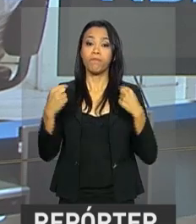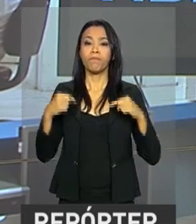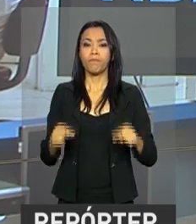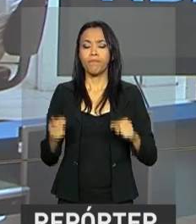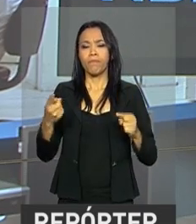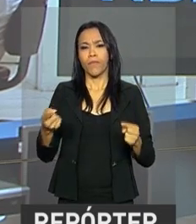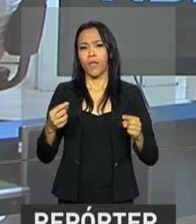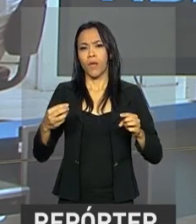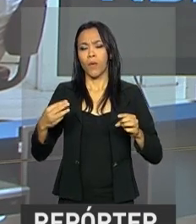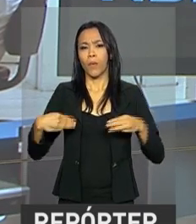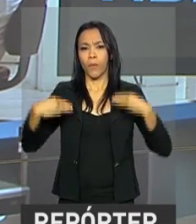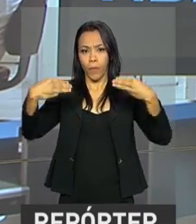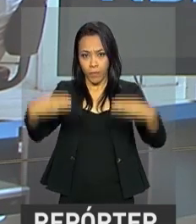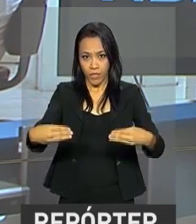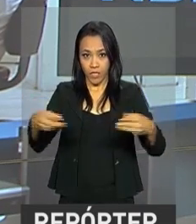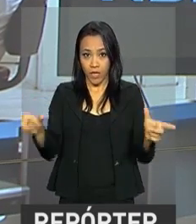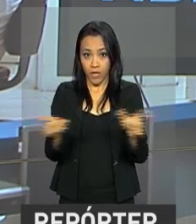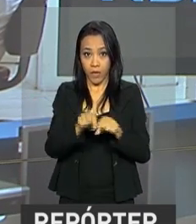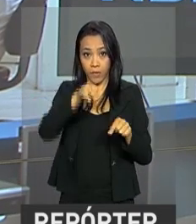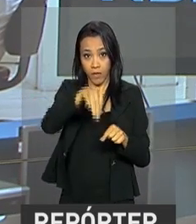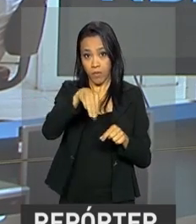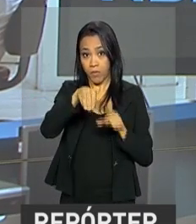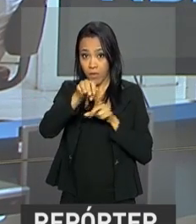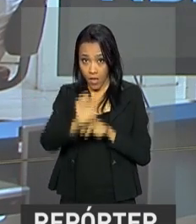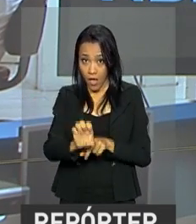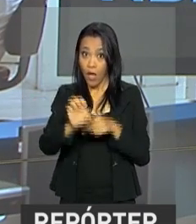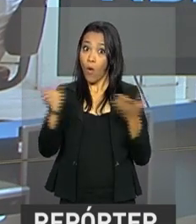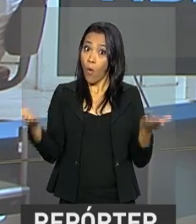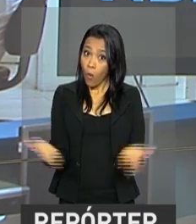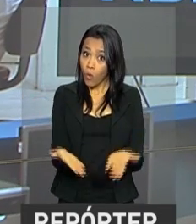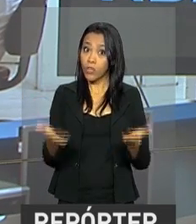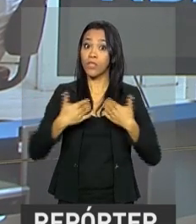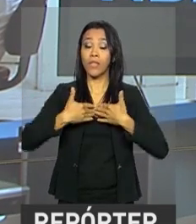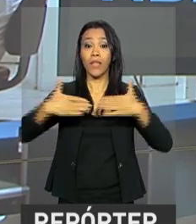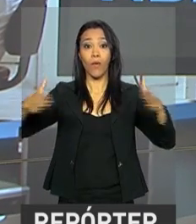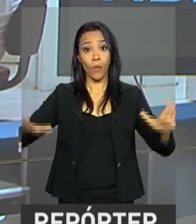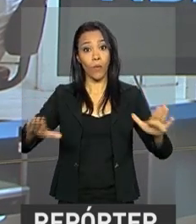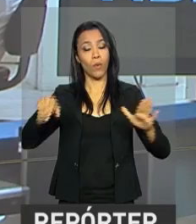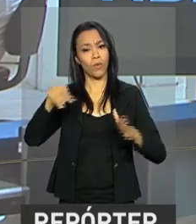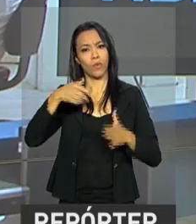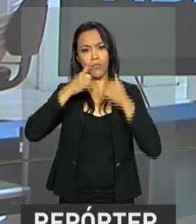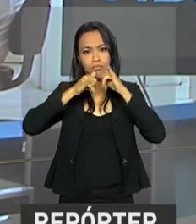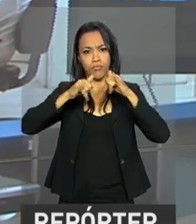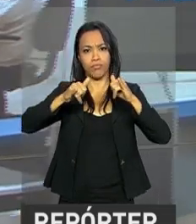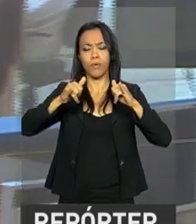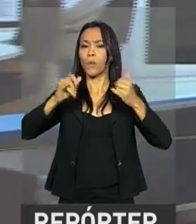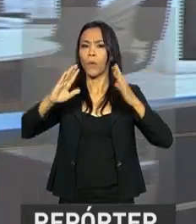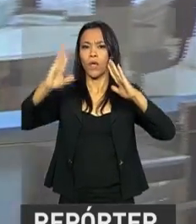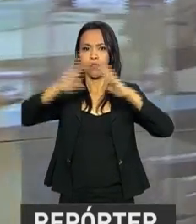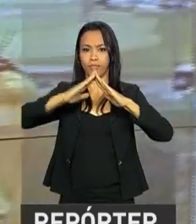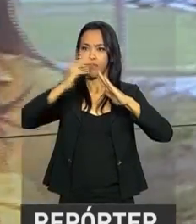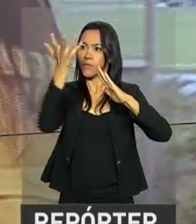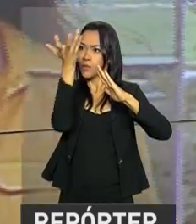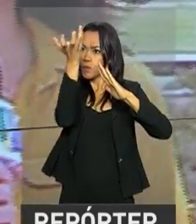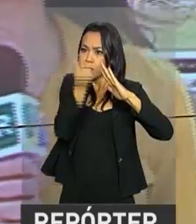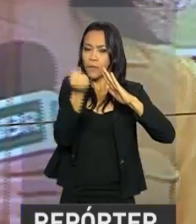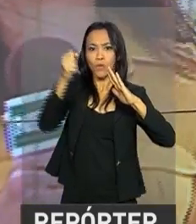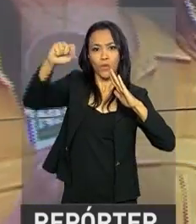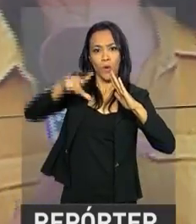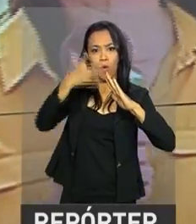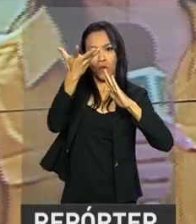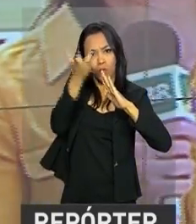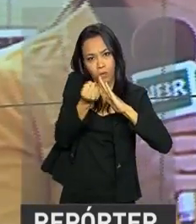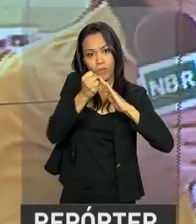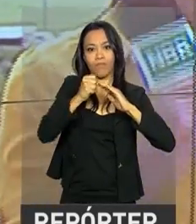de minas e energia e inaugurou hoje um sistema com placas solares quem traz as informações para a gente ao vivo é